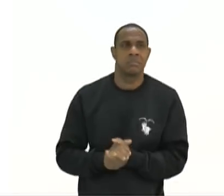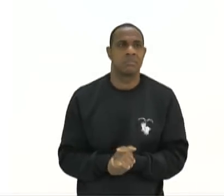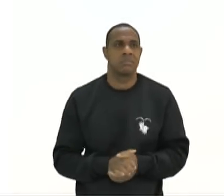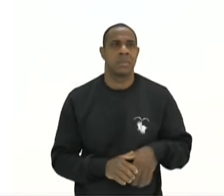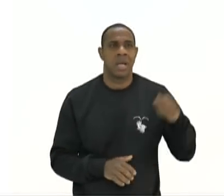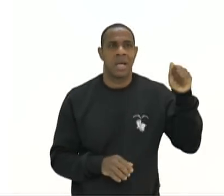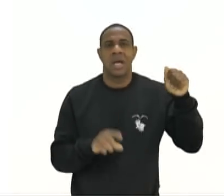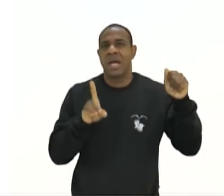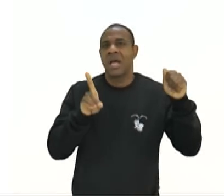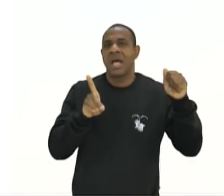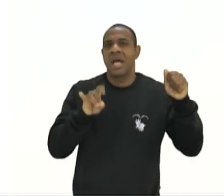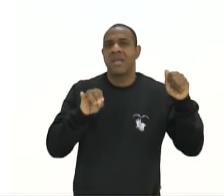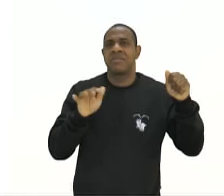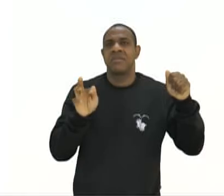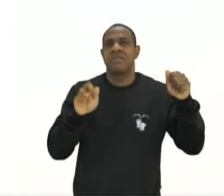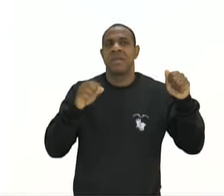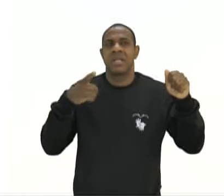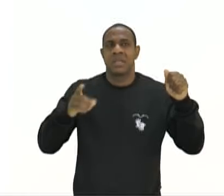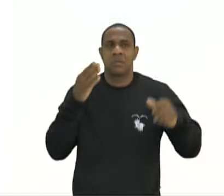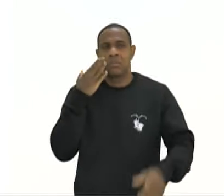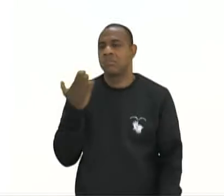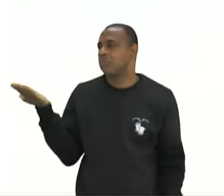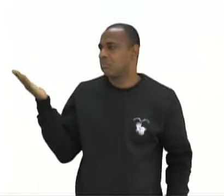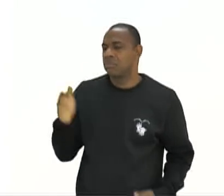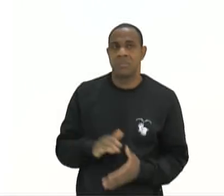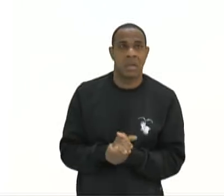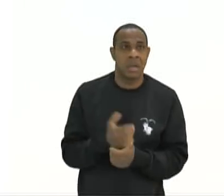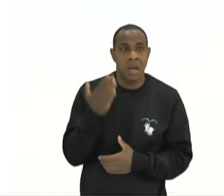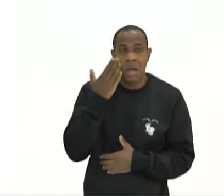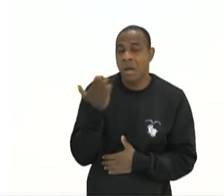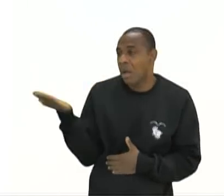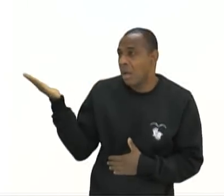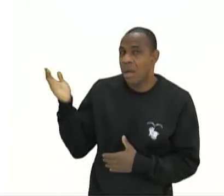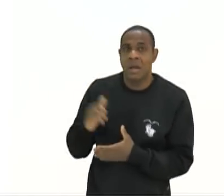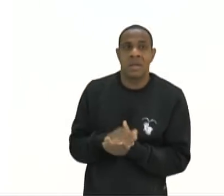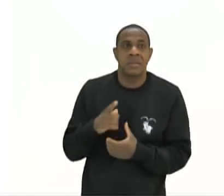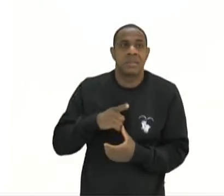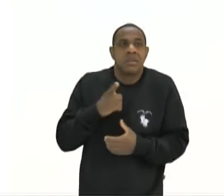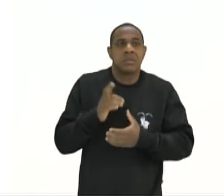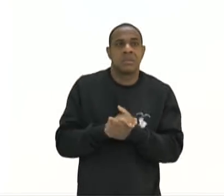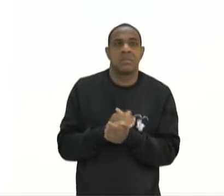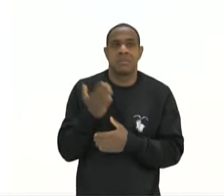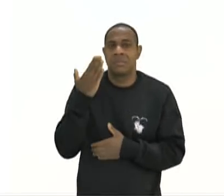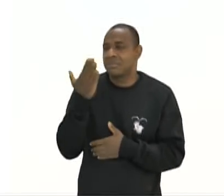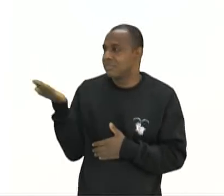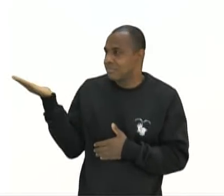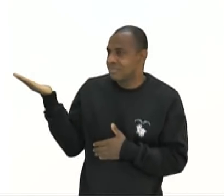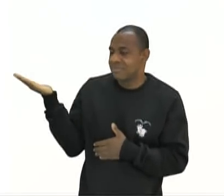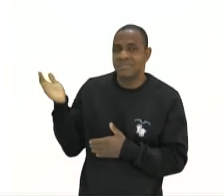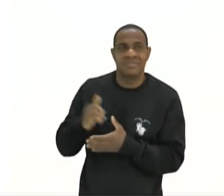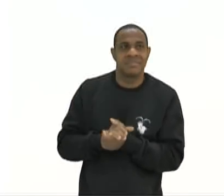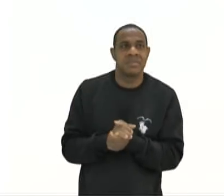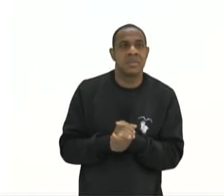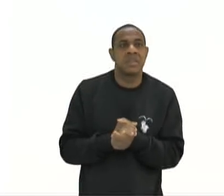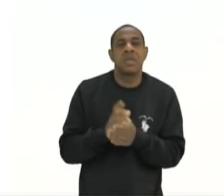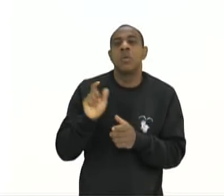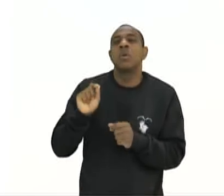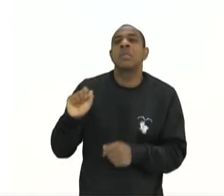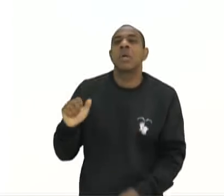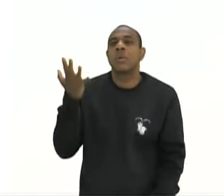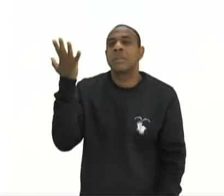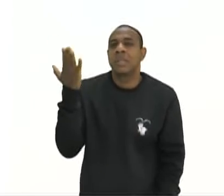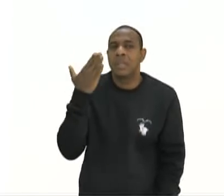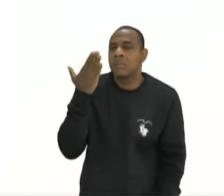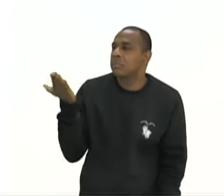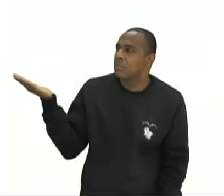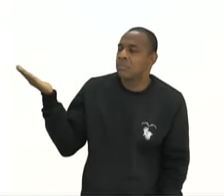ok? Avançando para a nossa próxima tela, temos aqui um conjunto e percebam o que está ocorrendo. Existe